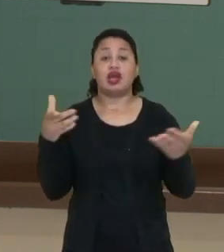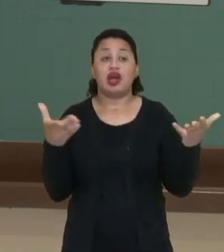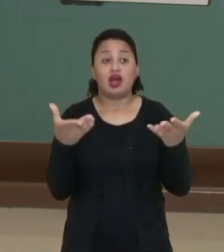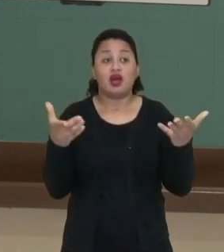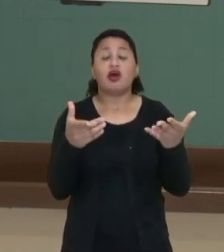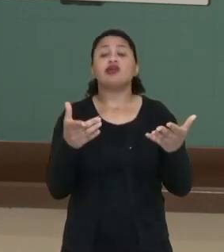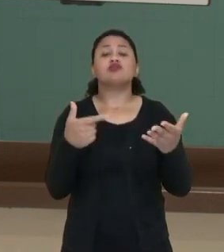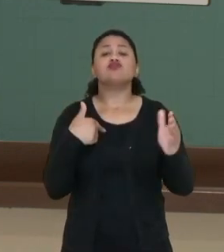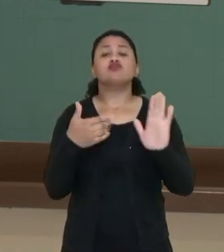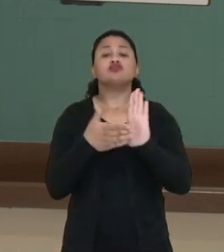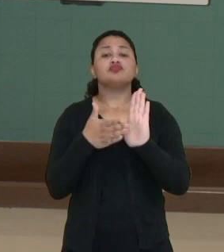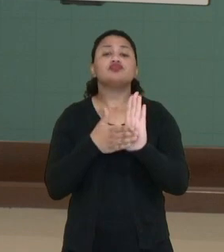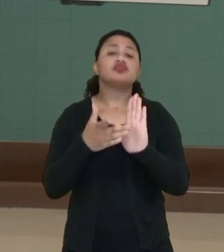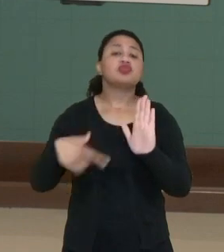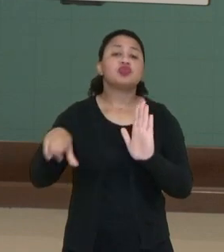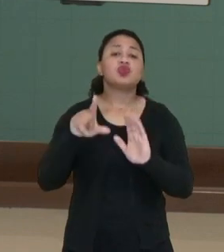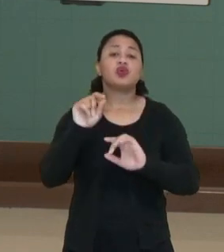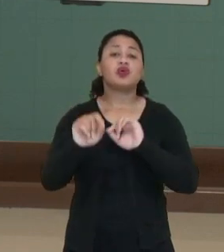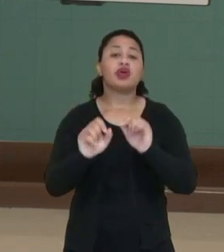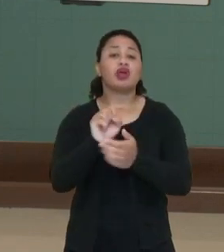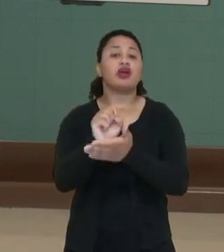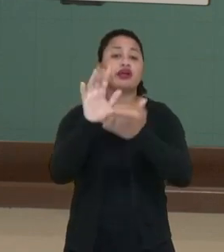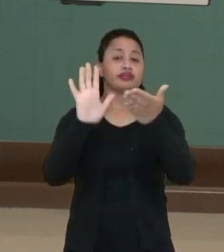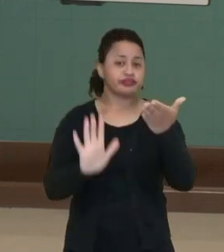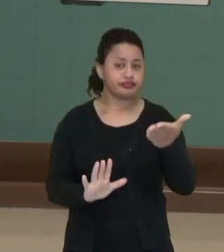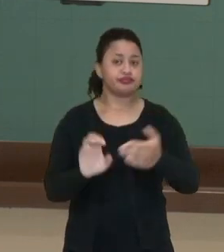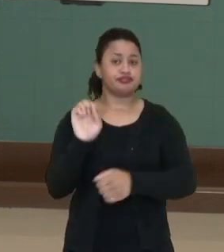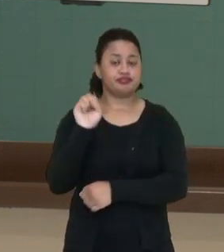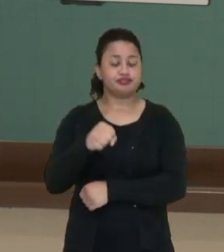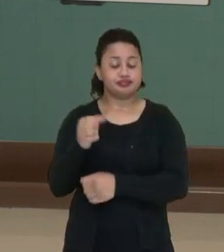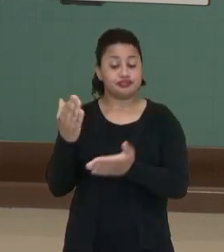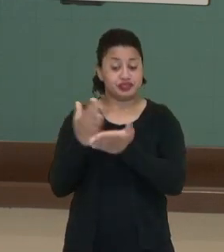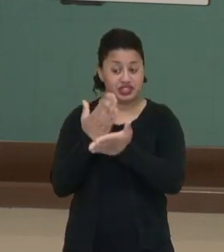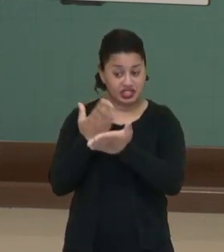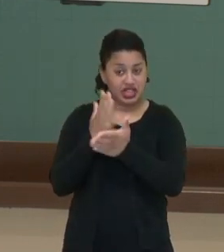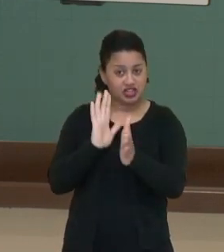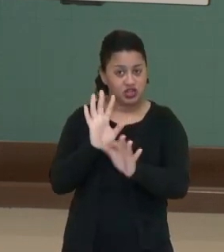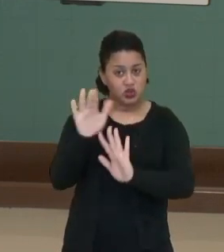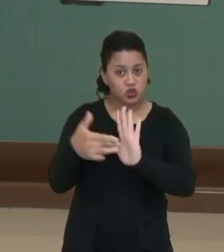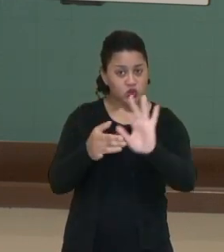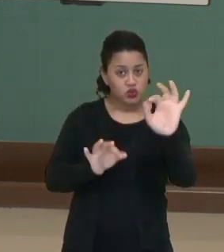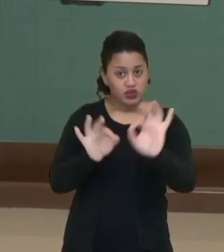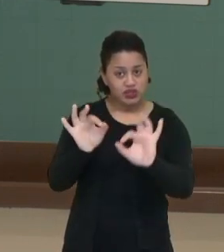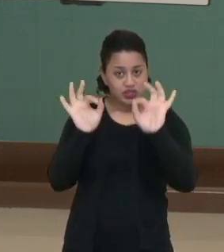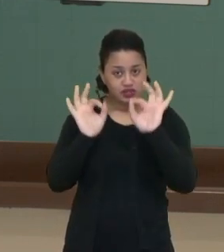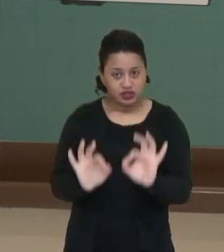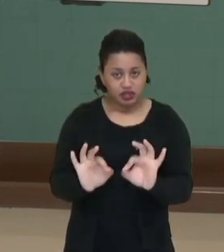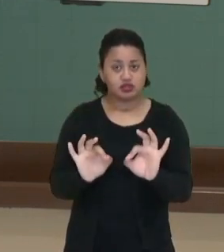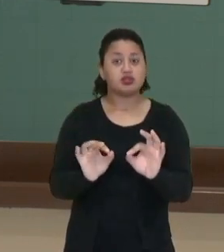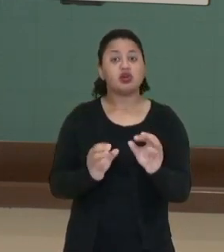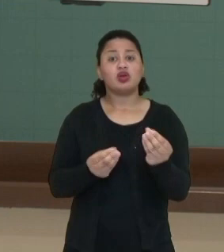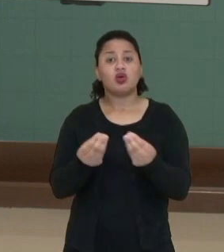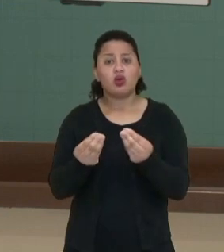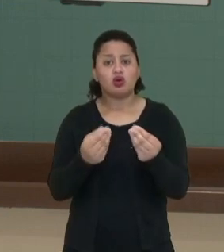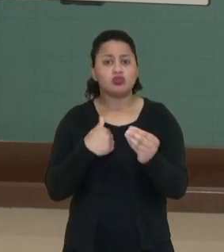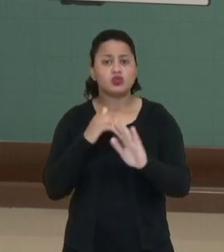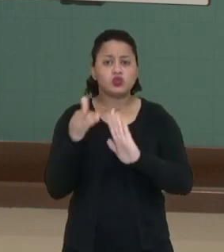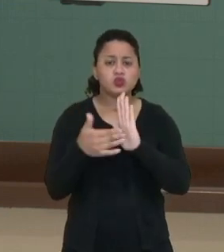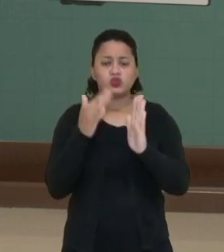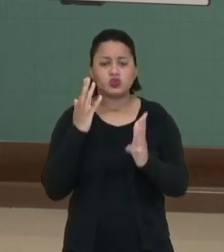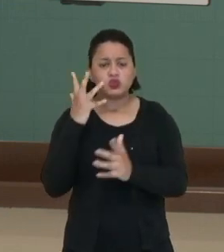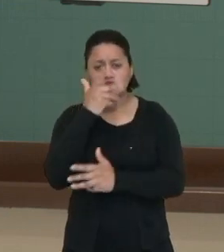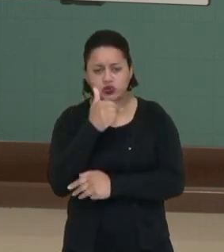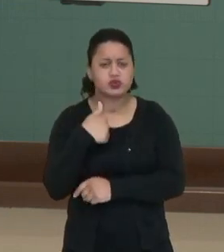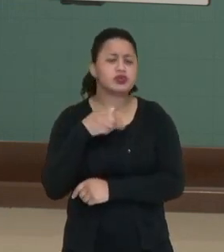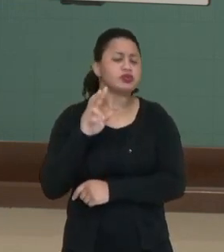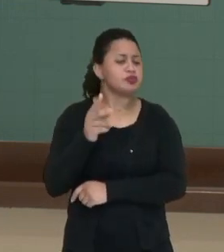para você uma atividade, isso mesmo, o caderno já está aí no jeito, né? E como que está a organização do teu caderno? Tá bacana? Eu sempre